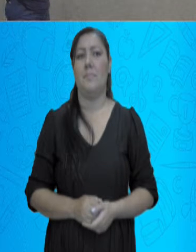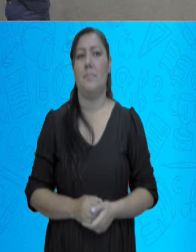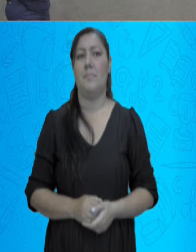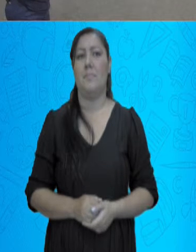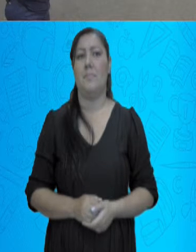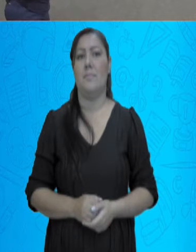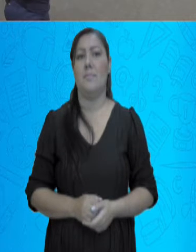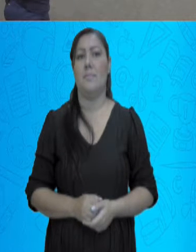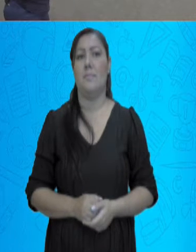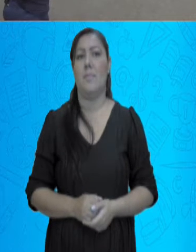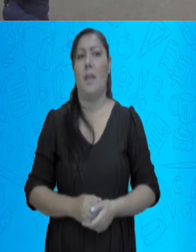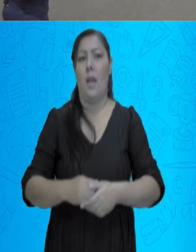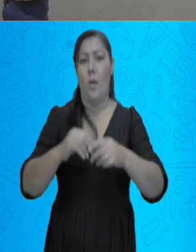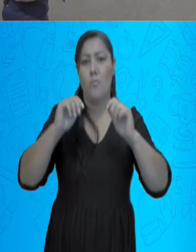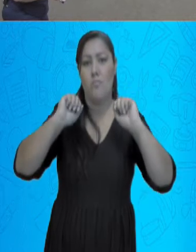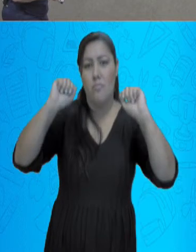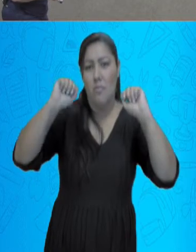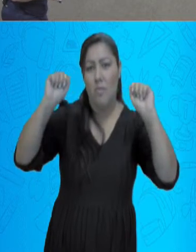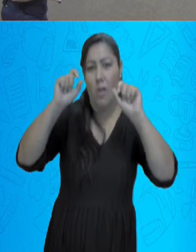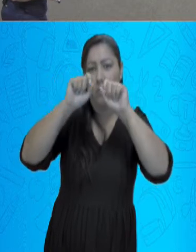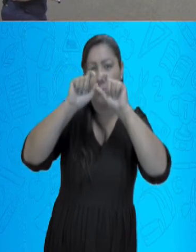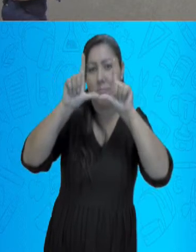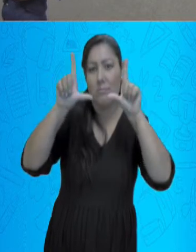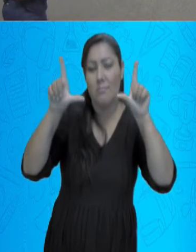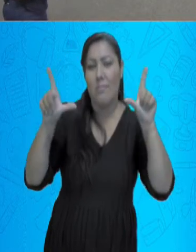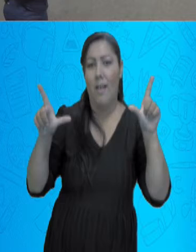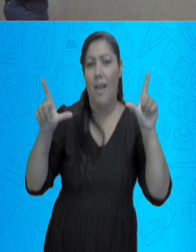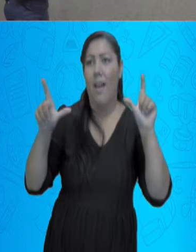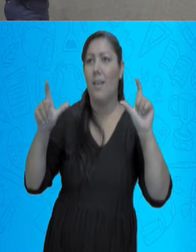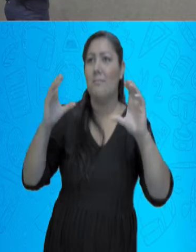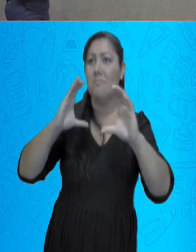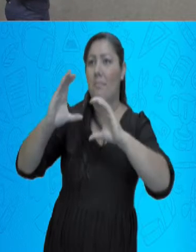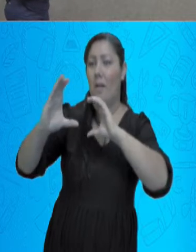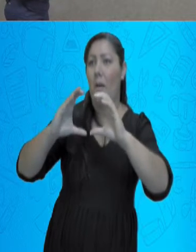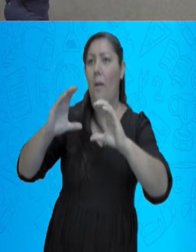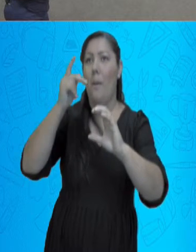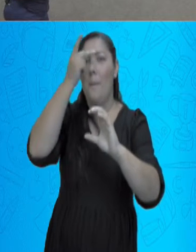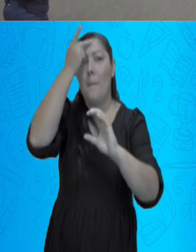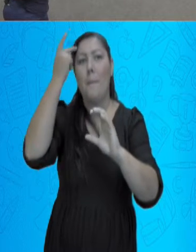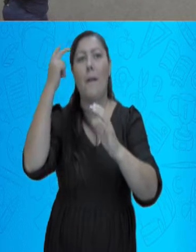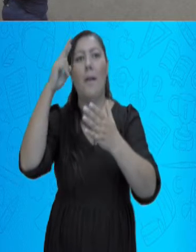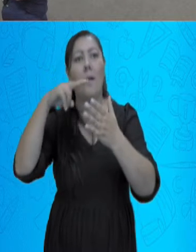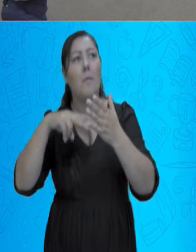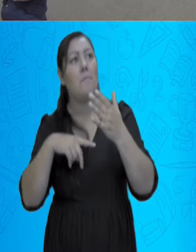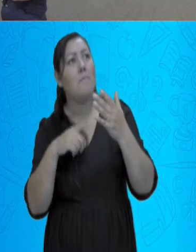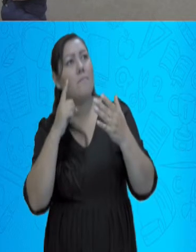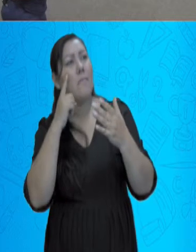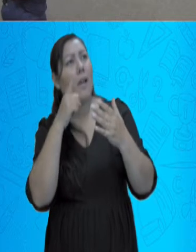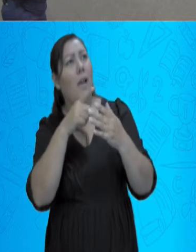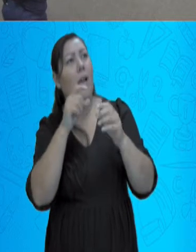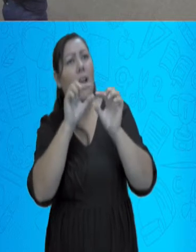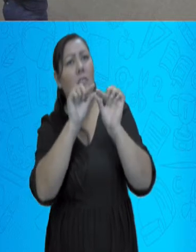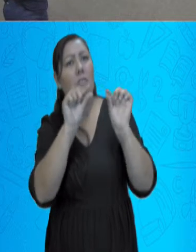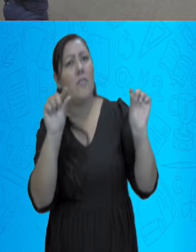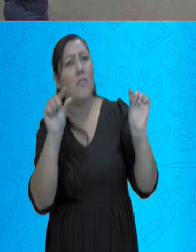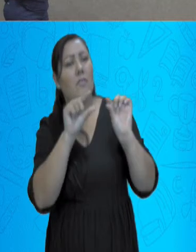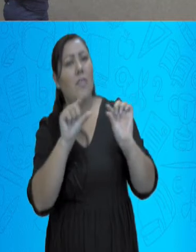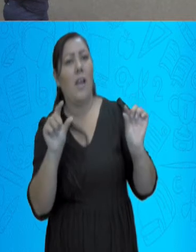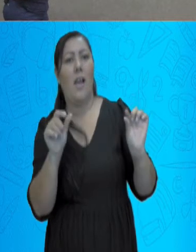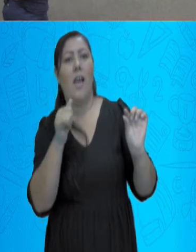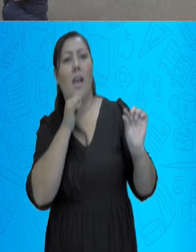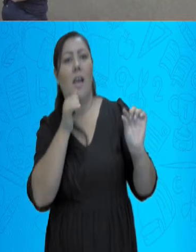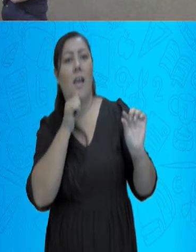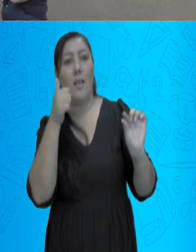Eles promovem uma comunicação com o leitor, não é mesmo? Tem uma frase, observem, a